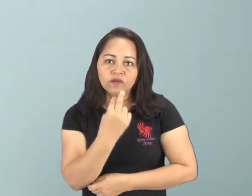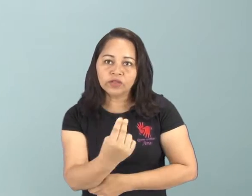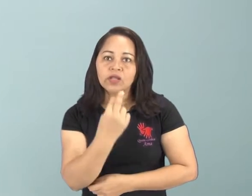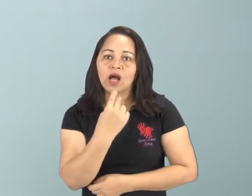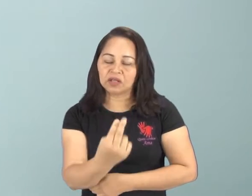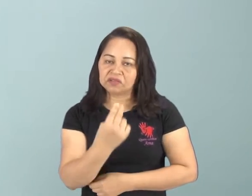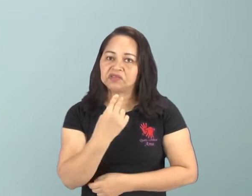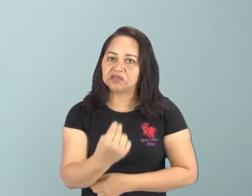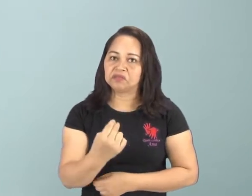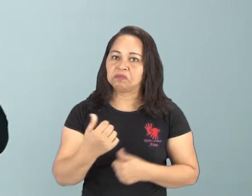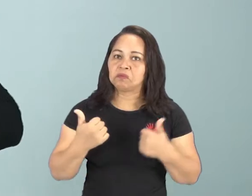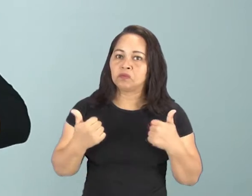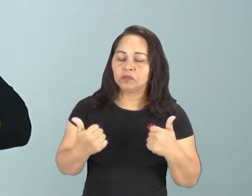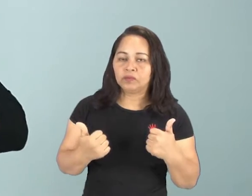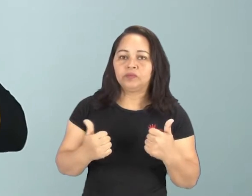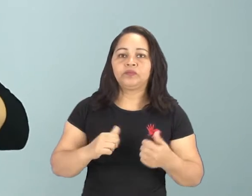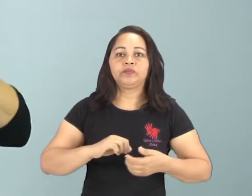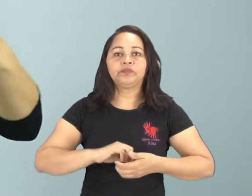traz também